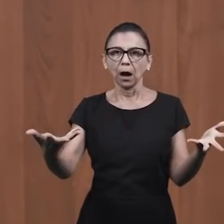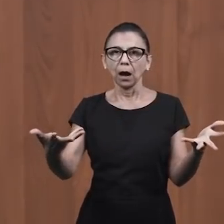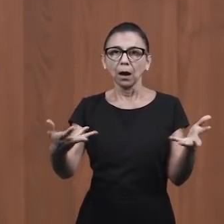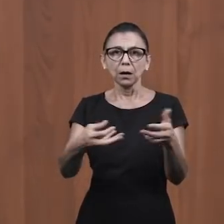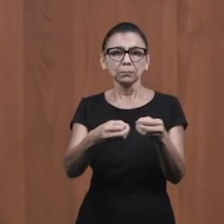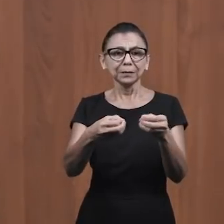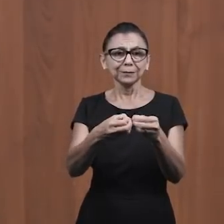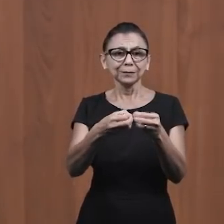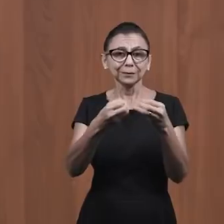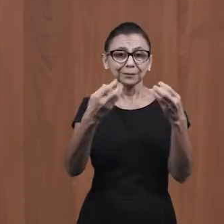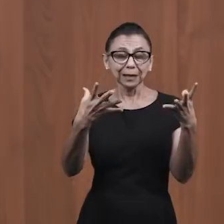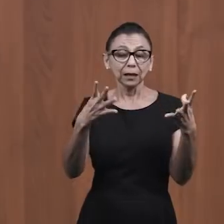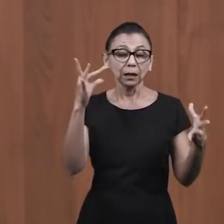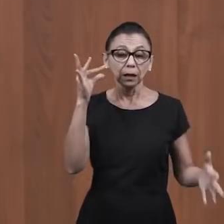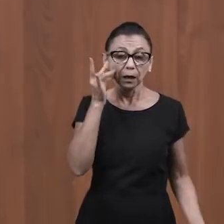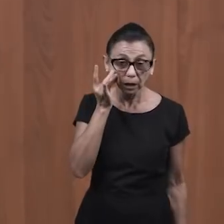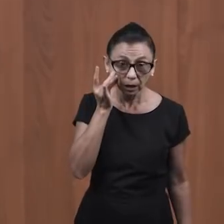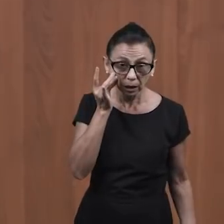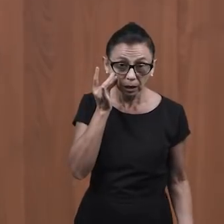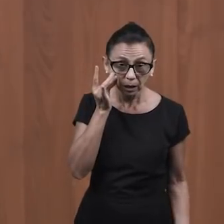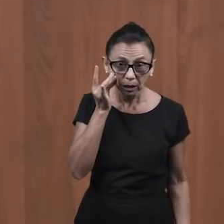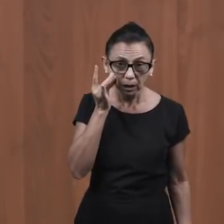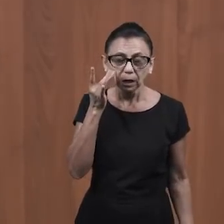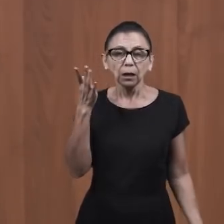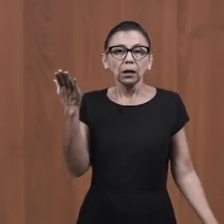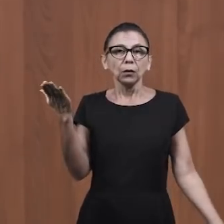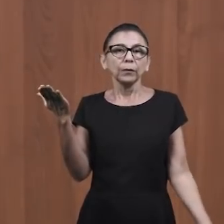que até os ventos e a água manda e lhe